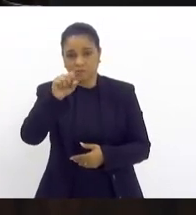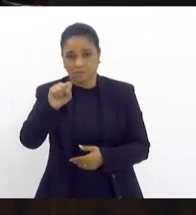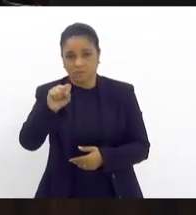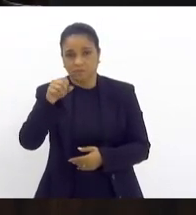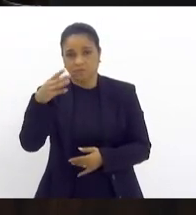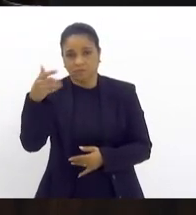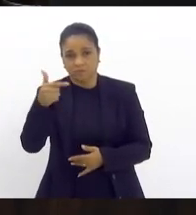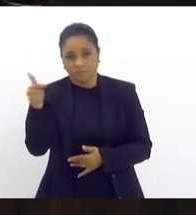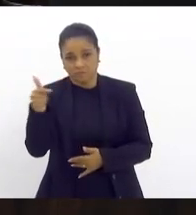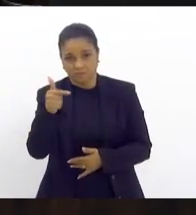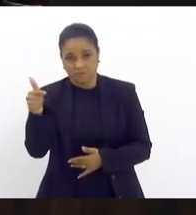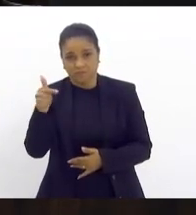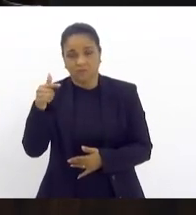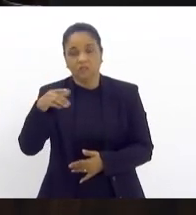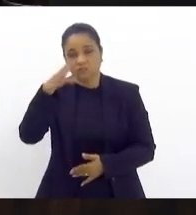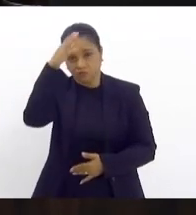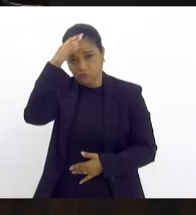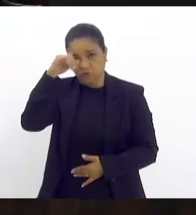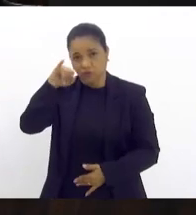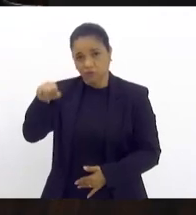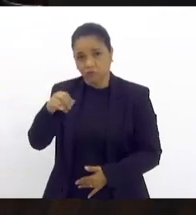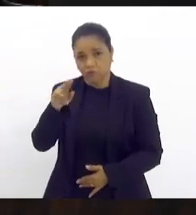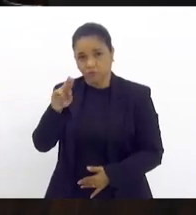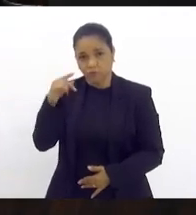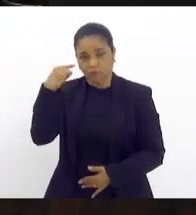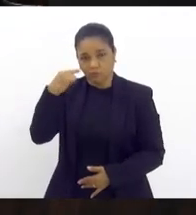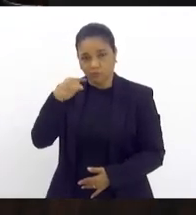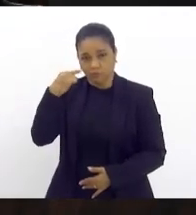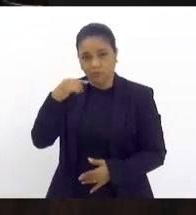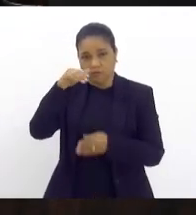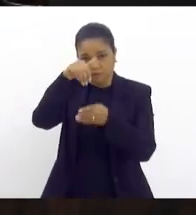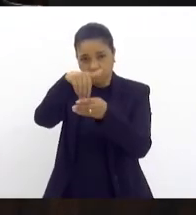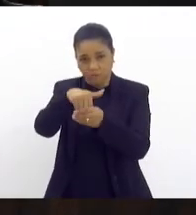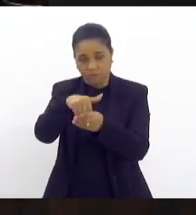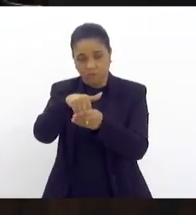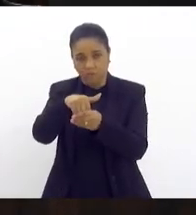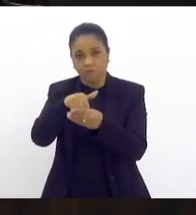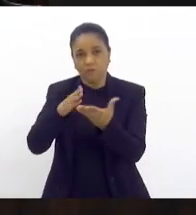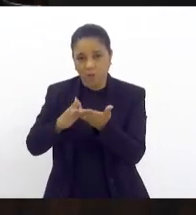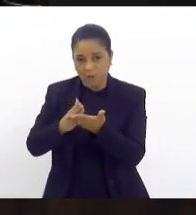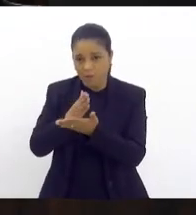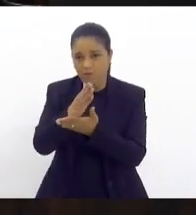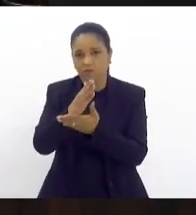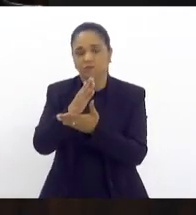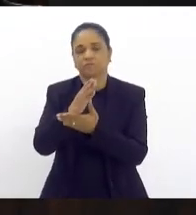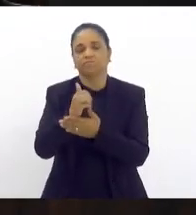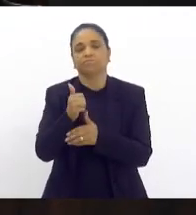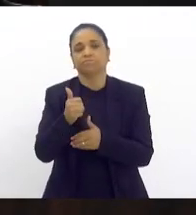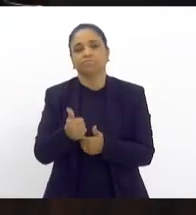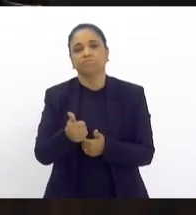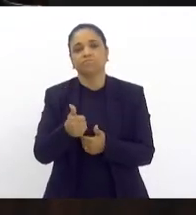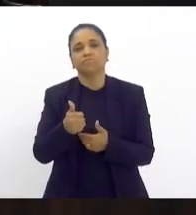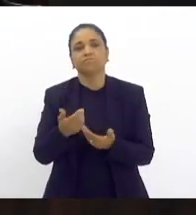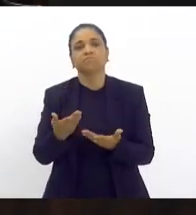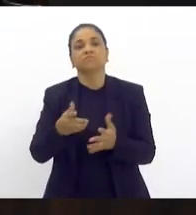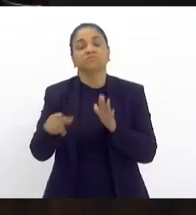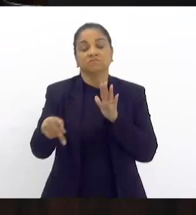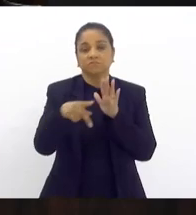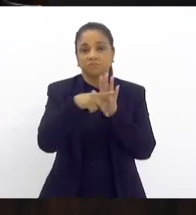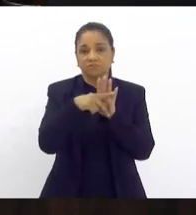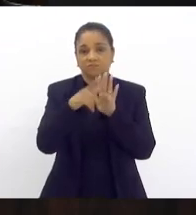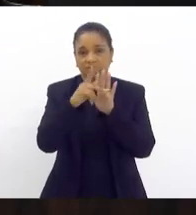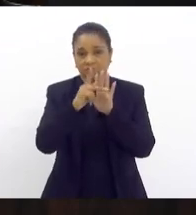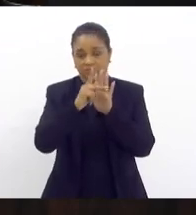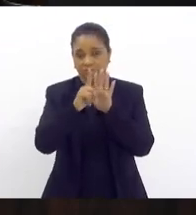de autoria da deputada Tia Jô em votação eu era escravam aprovado requerimento de inclusão da